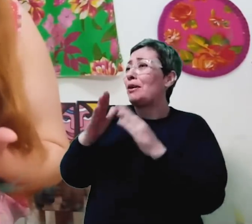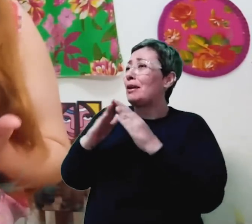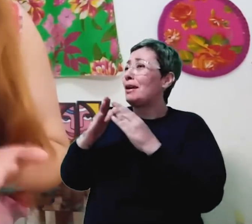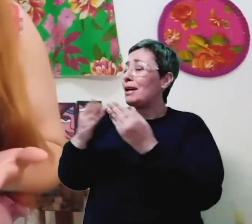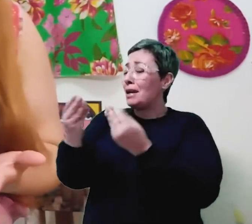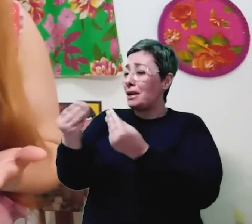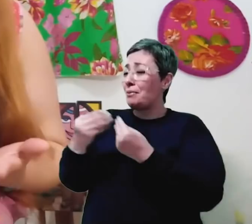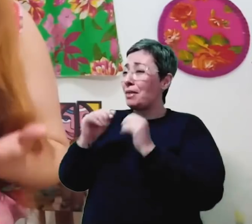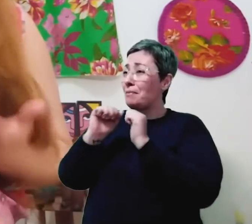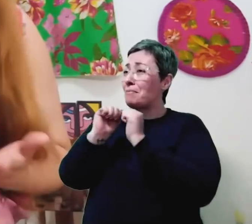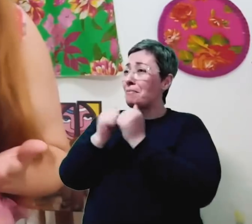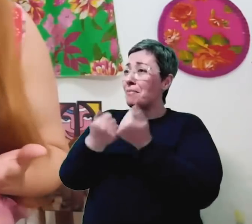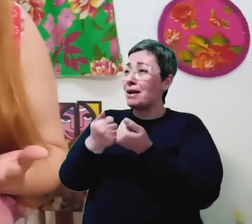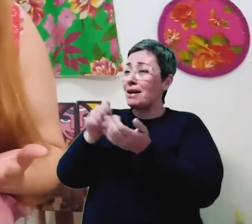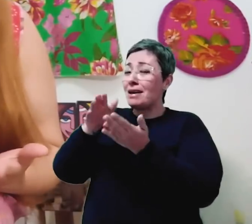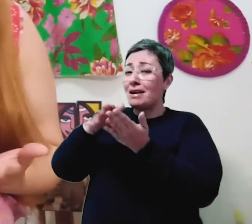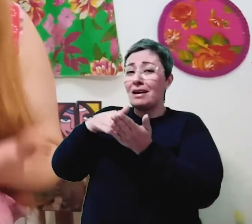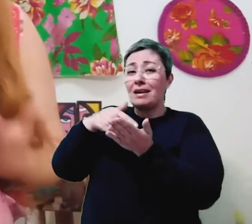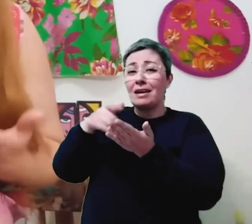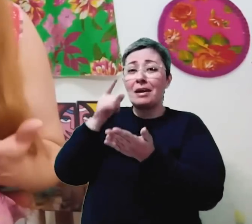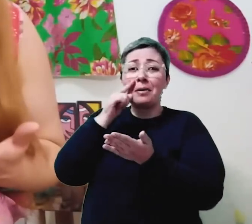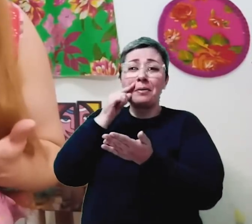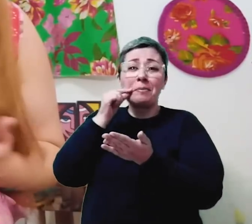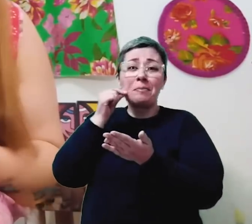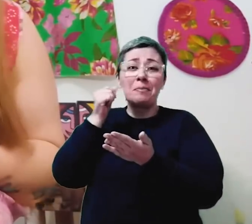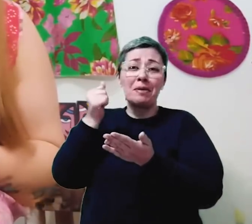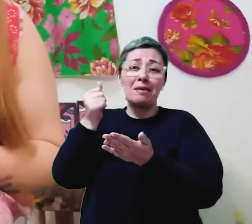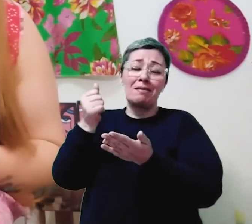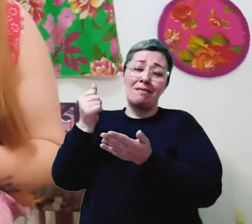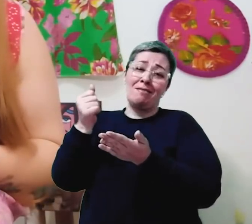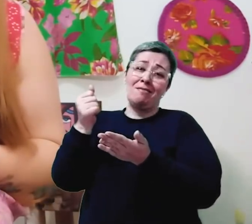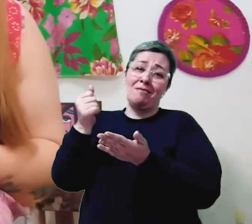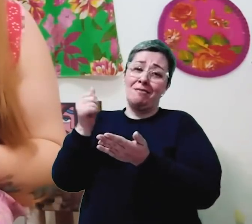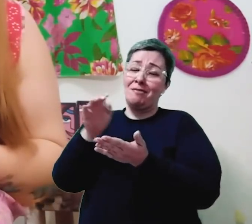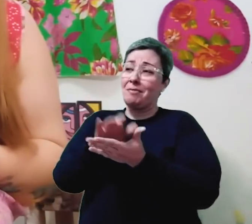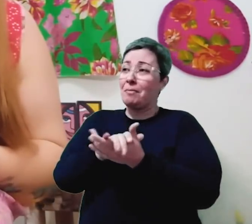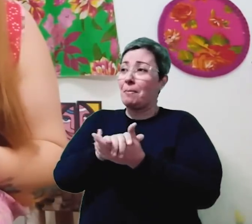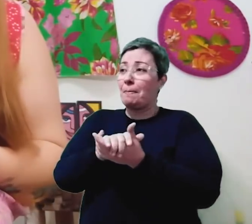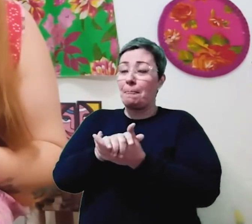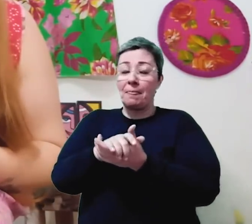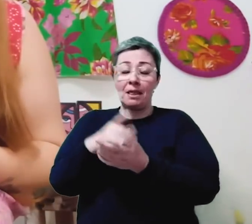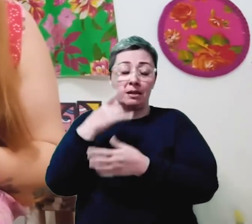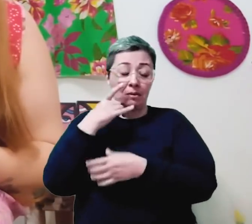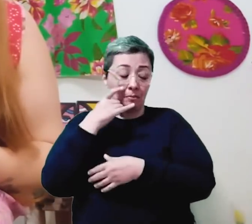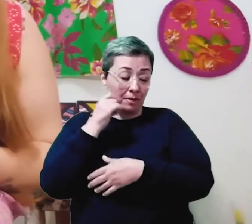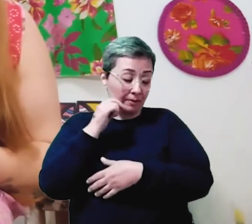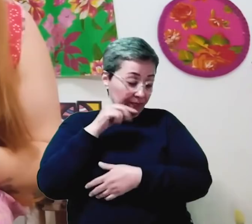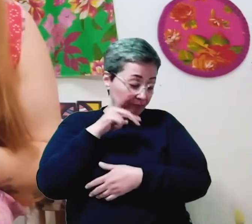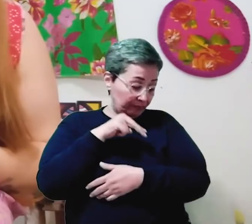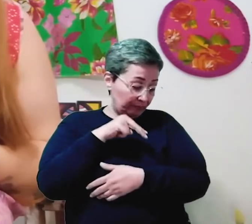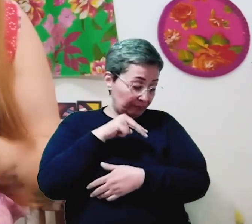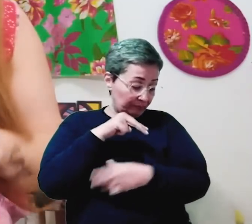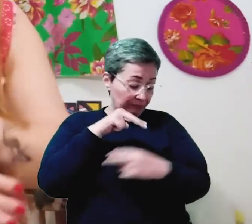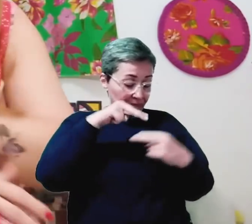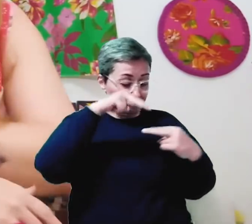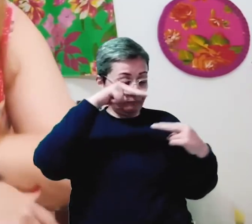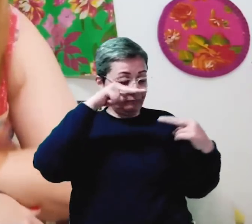dá pão com mel, papai, pão com mel. E o pai então da menina,